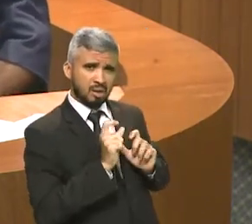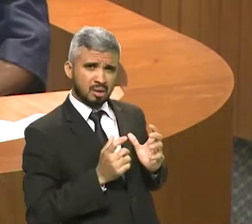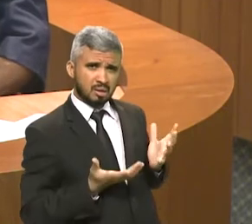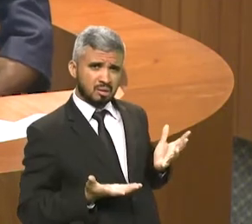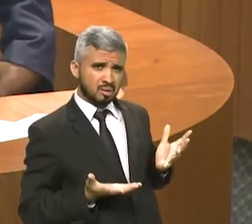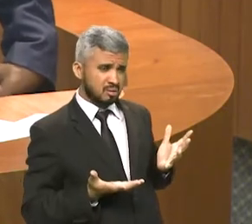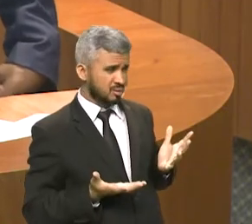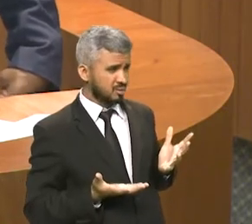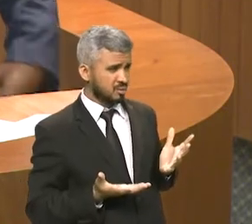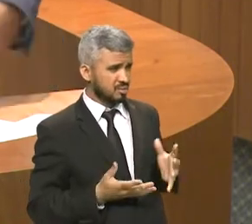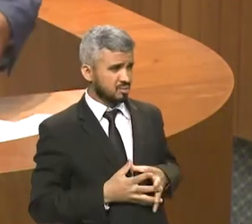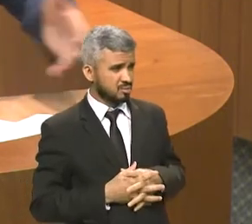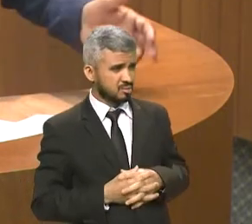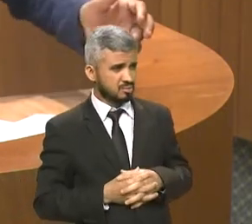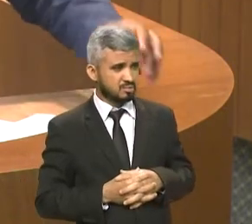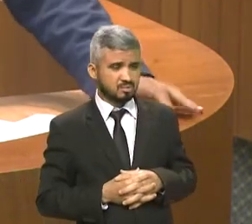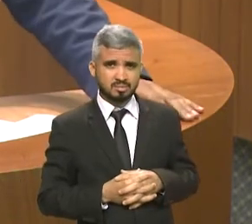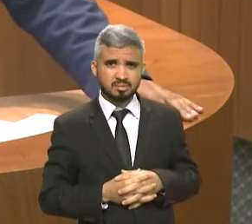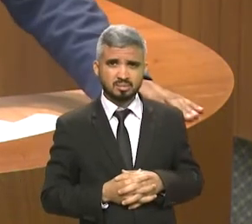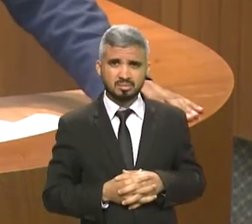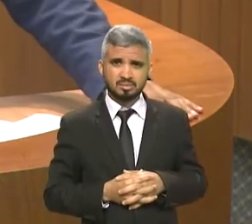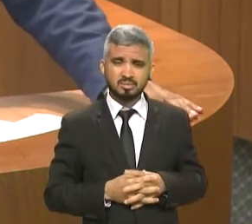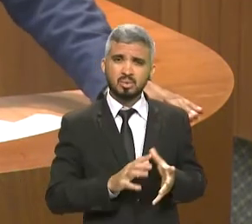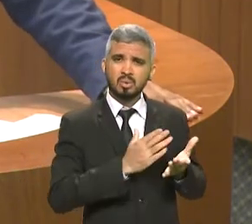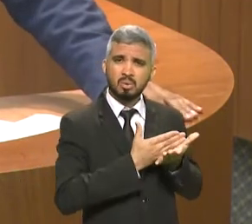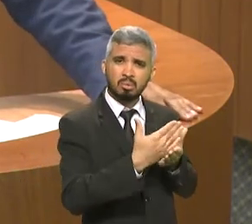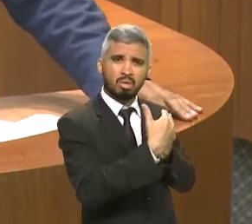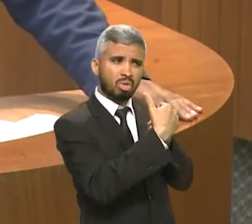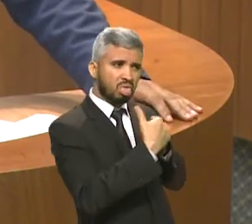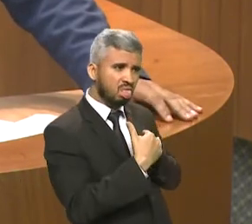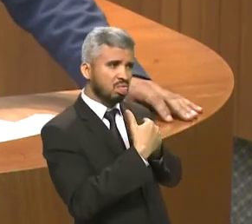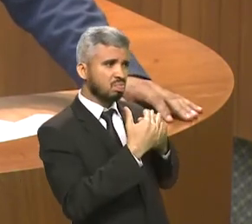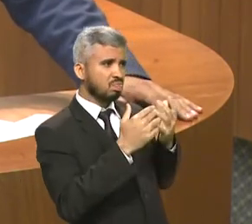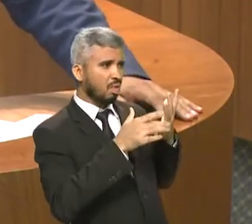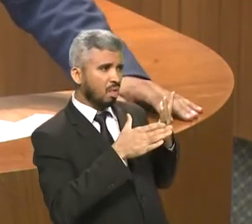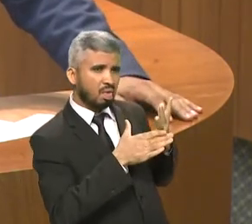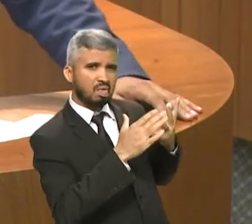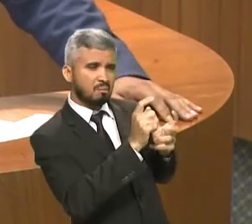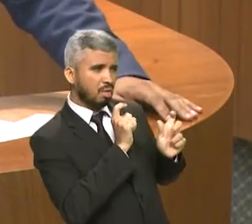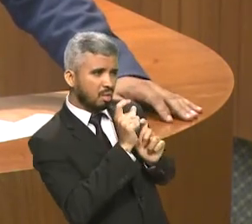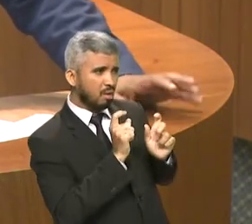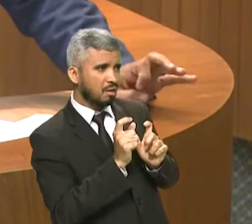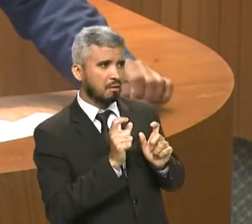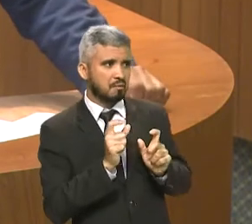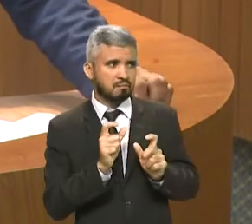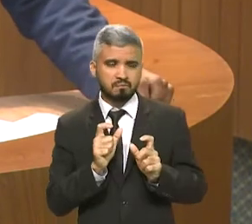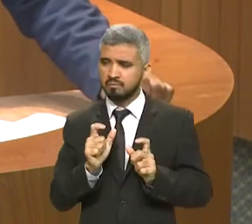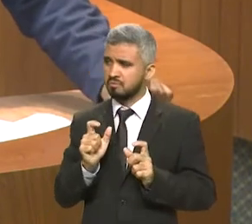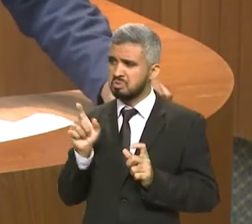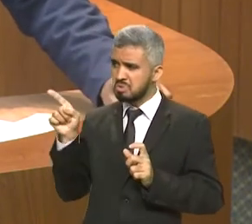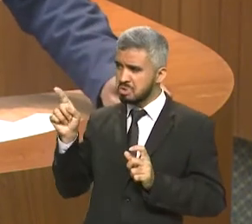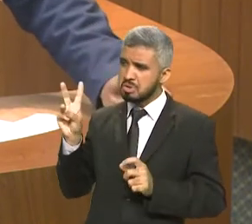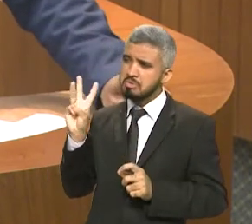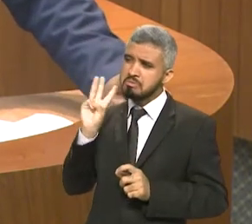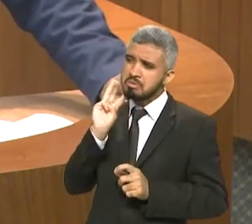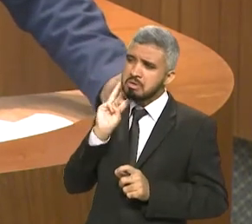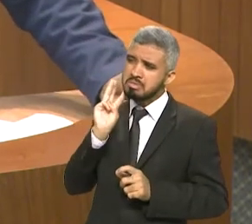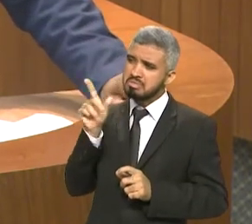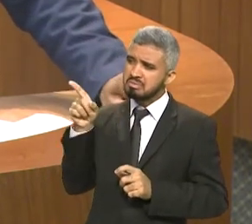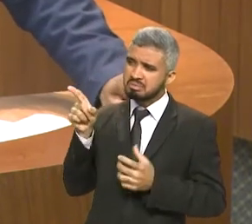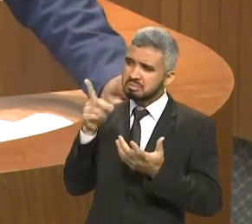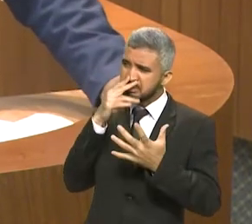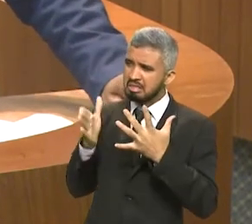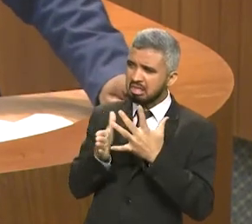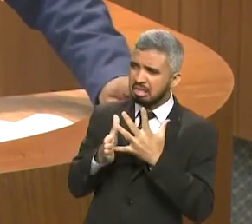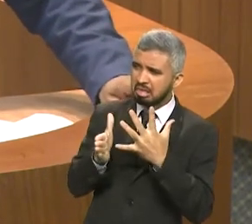tratando mal, ofendendo, disse que o deputado Hélio era um deputado insignificante, que o deputado